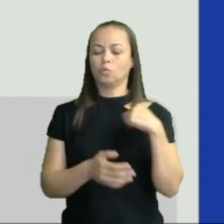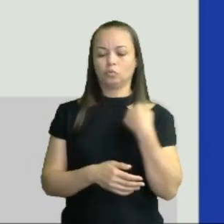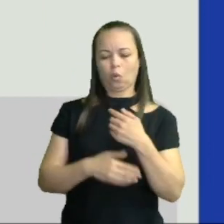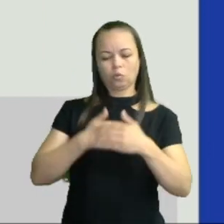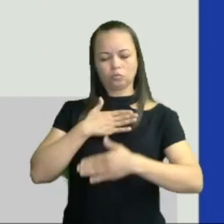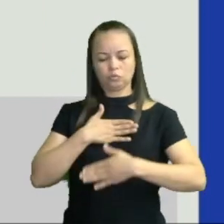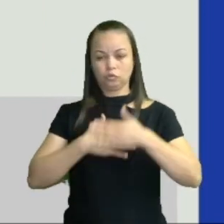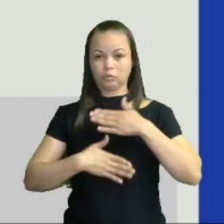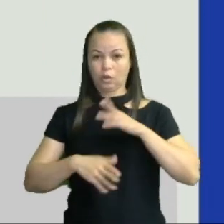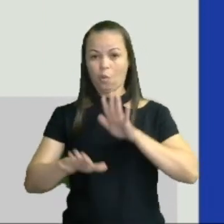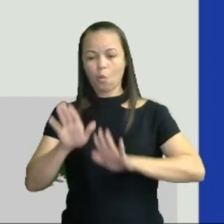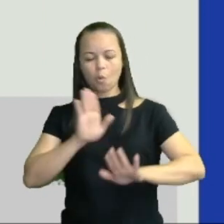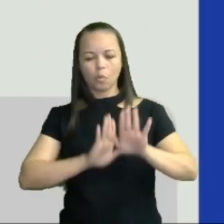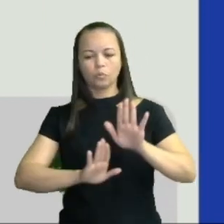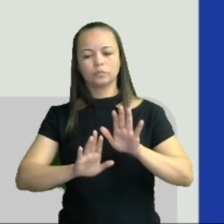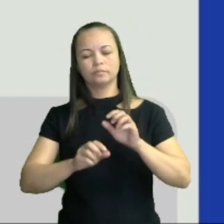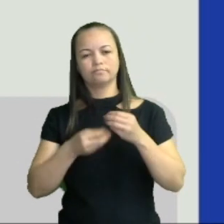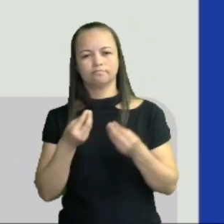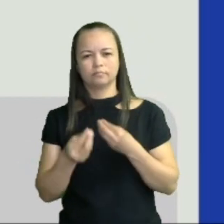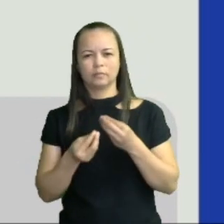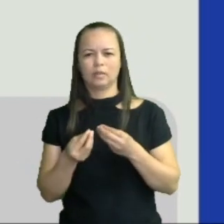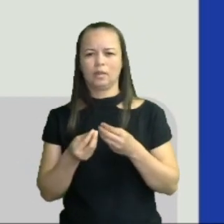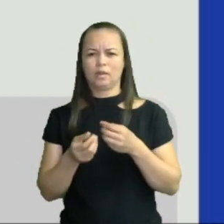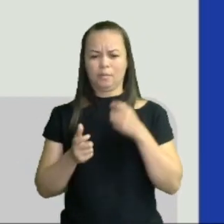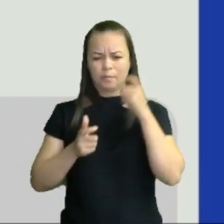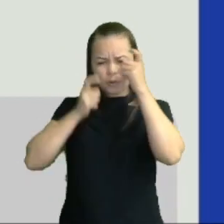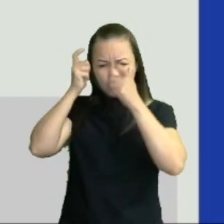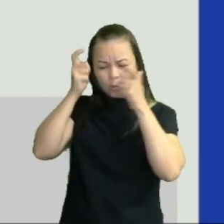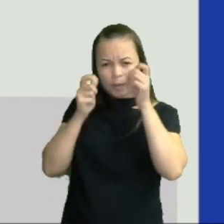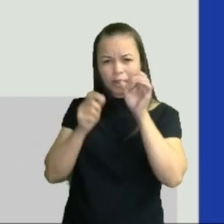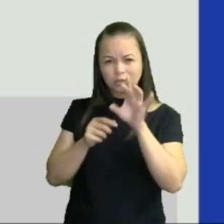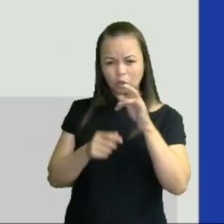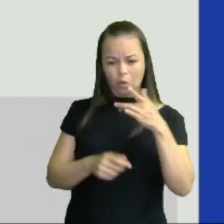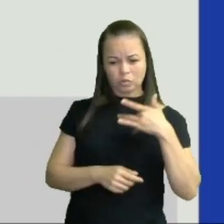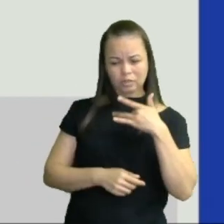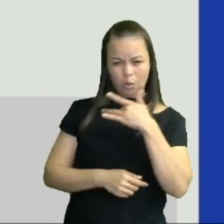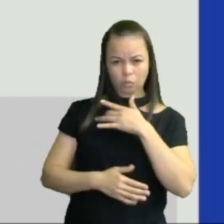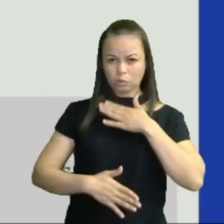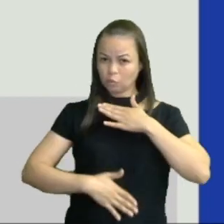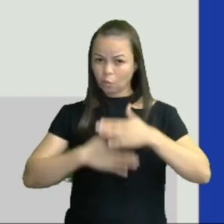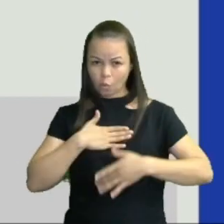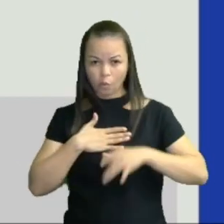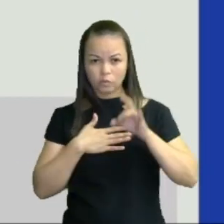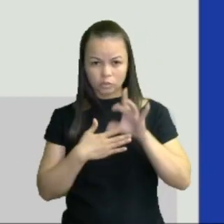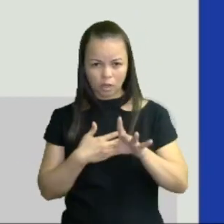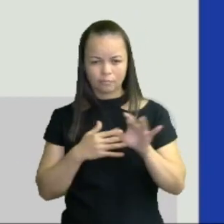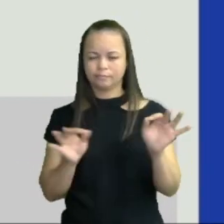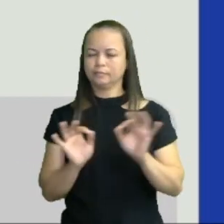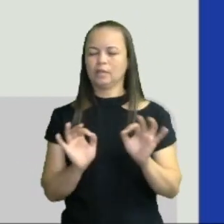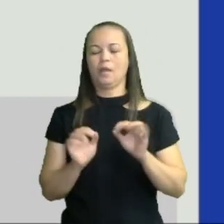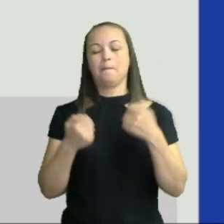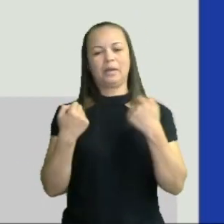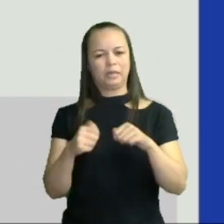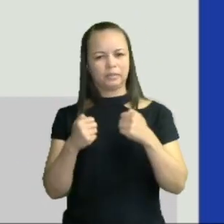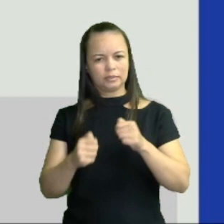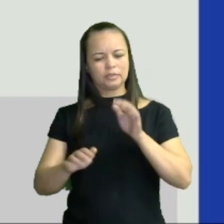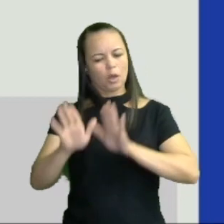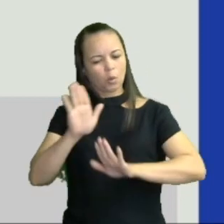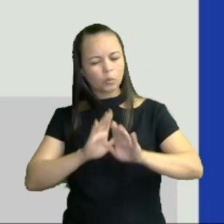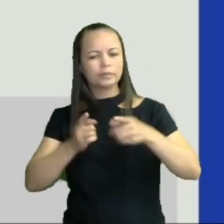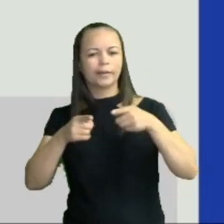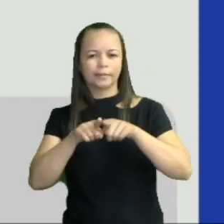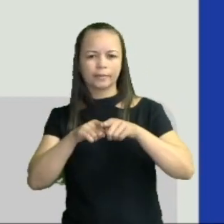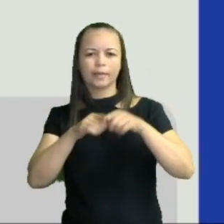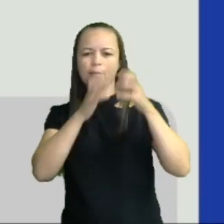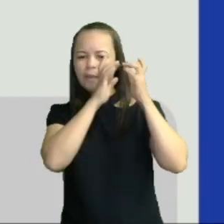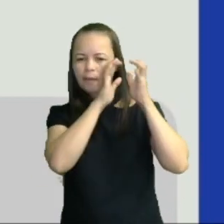bem-estar, tá? E para isso não basta nos preocuparmos apenas com a saúde do corpo. Precisamos cuidar da mente.